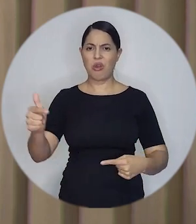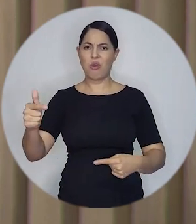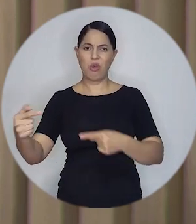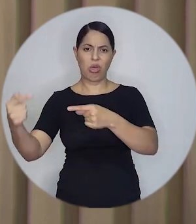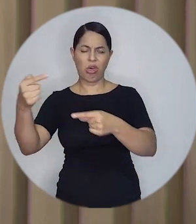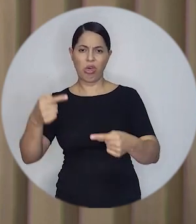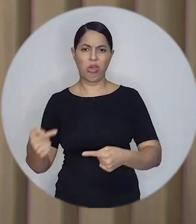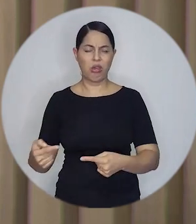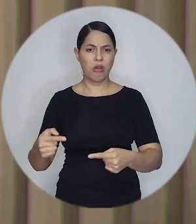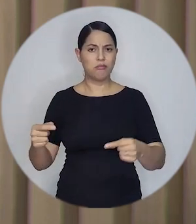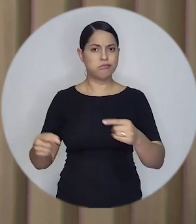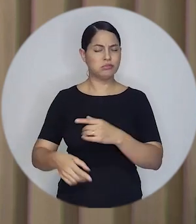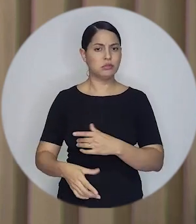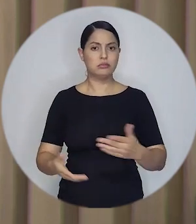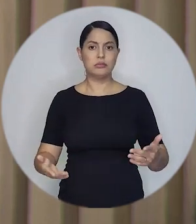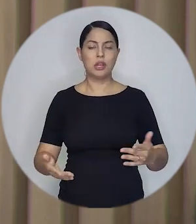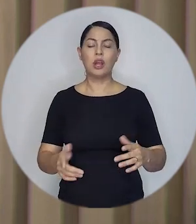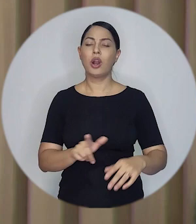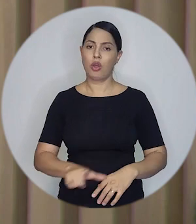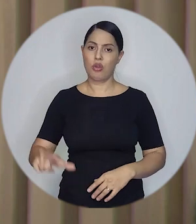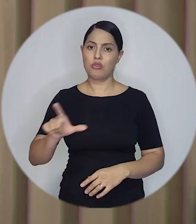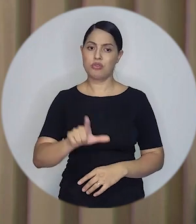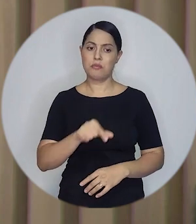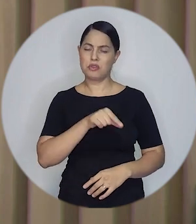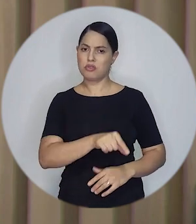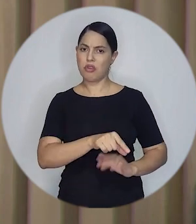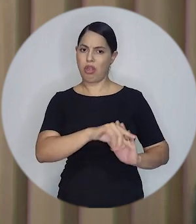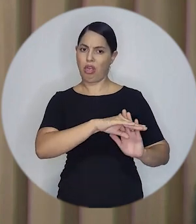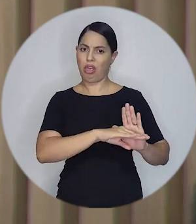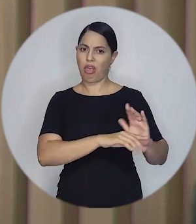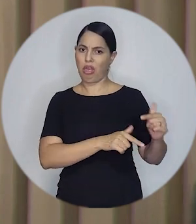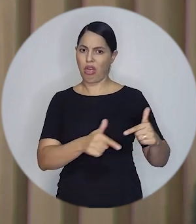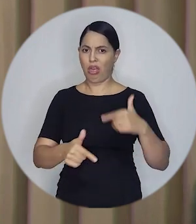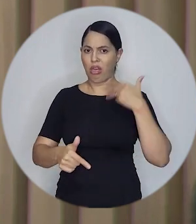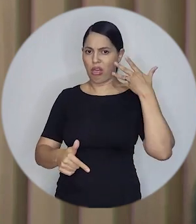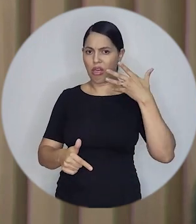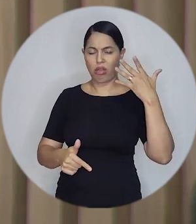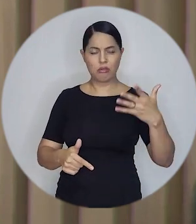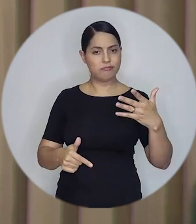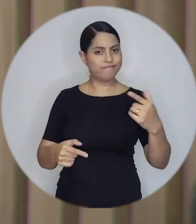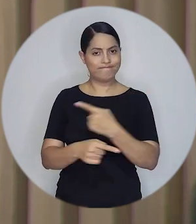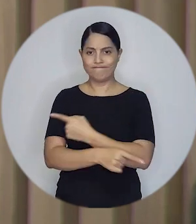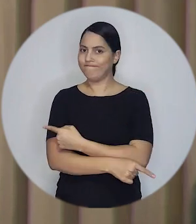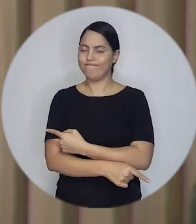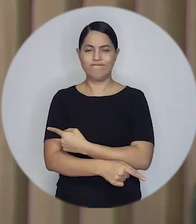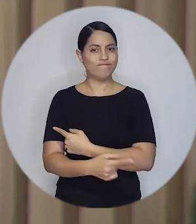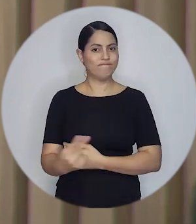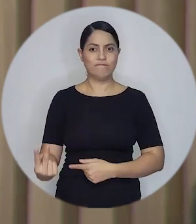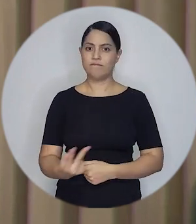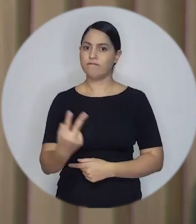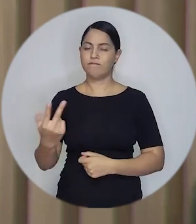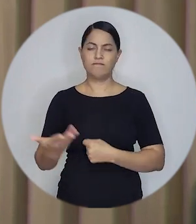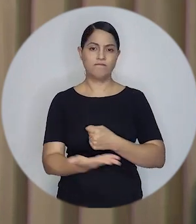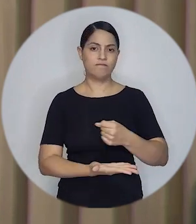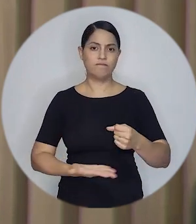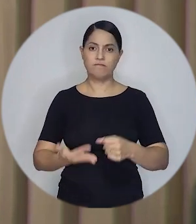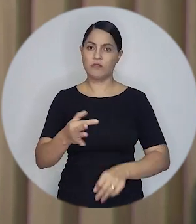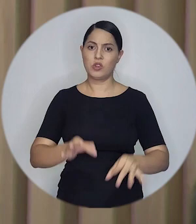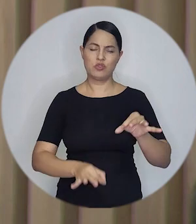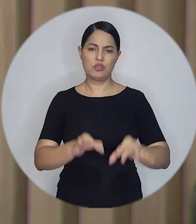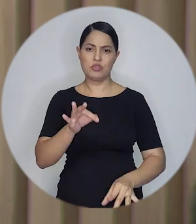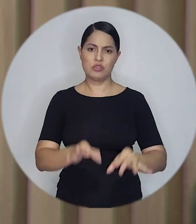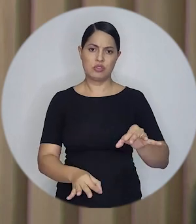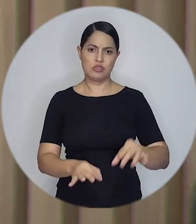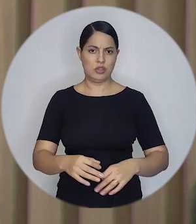estados, fecha aspas. A lamentável declaração do desembargador depõe contra os princípios constitucionais que norteiam os valores